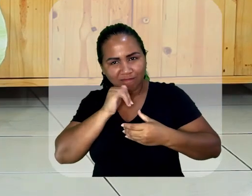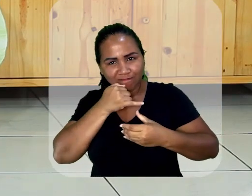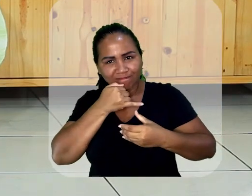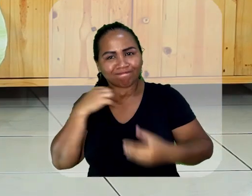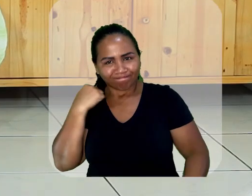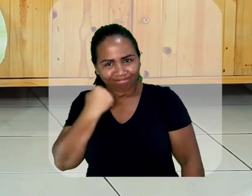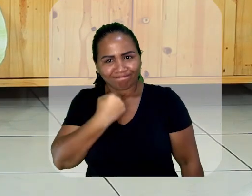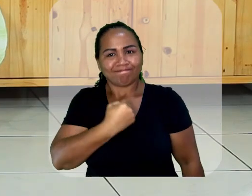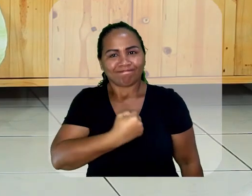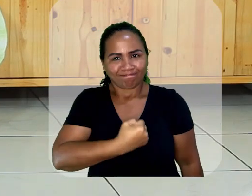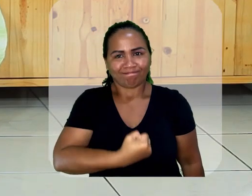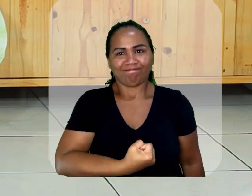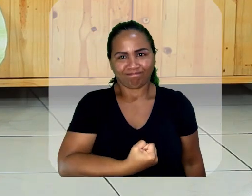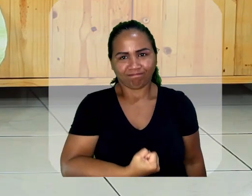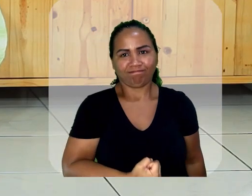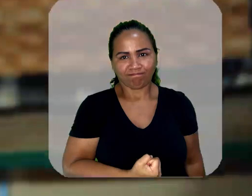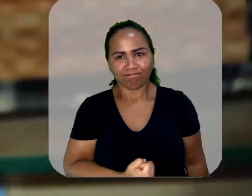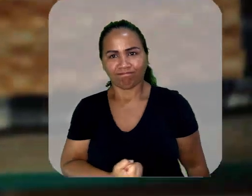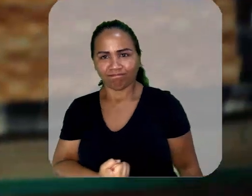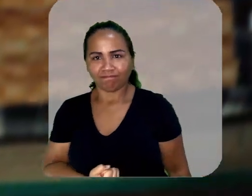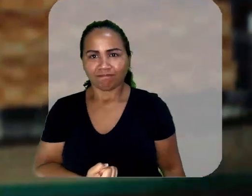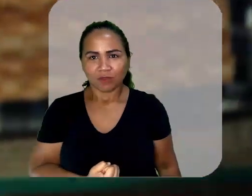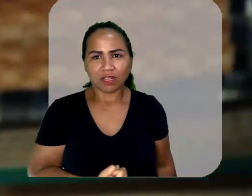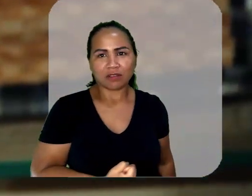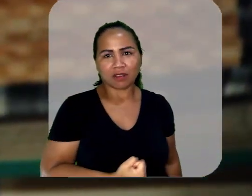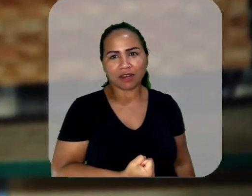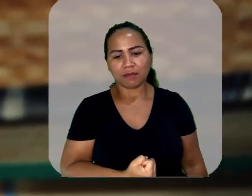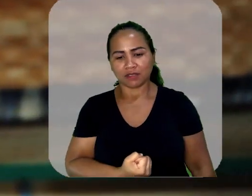fingindo alegre seu triste fado.